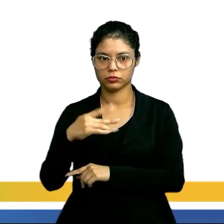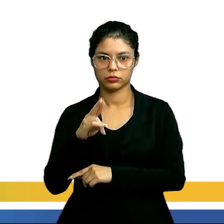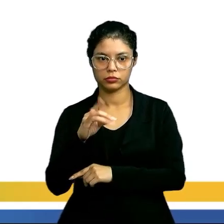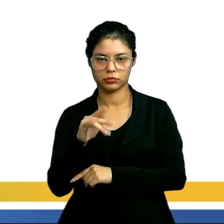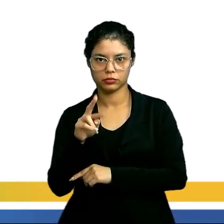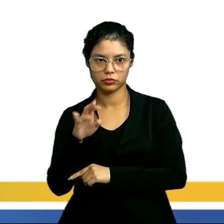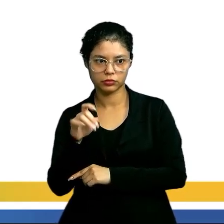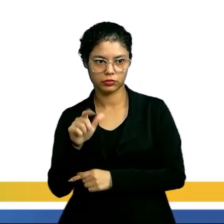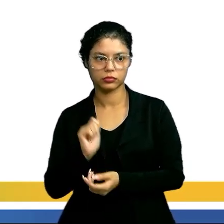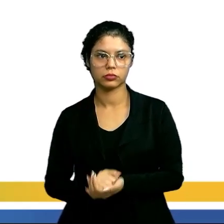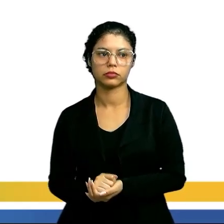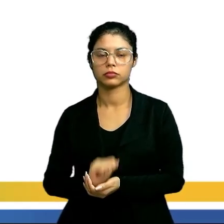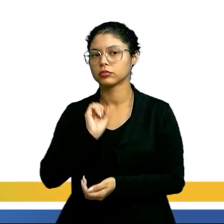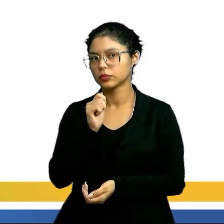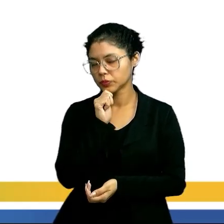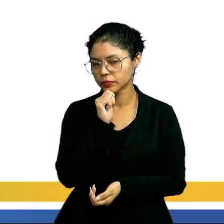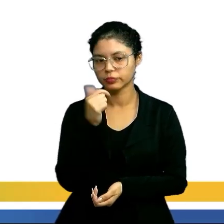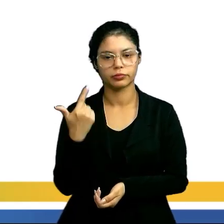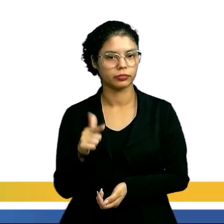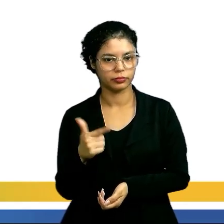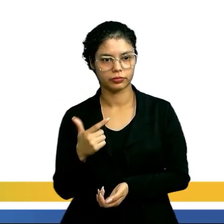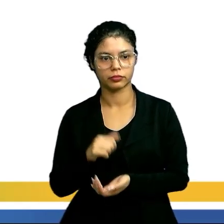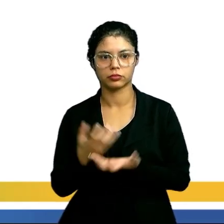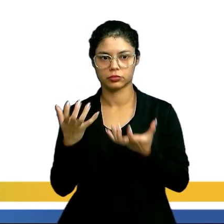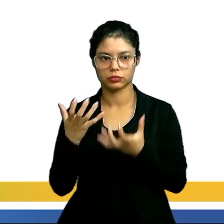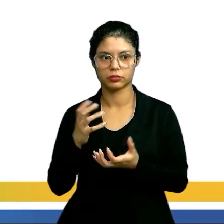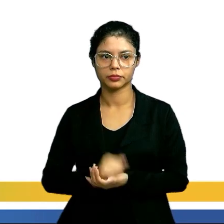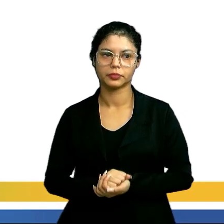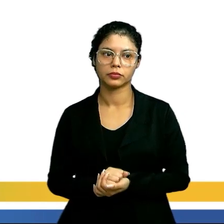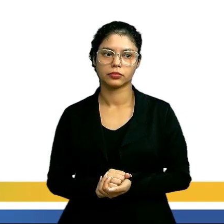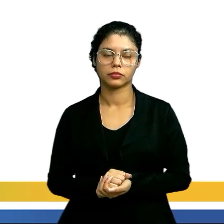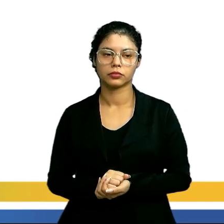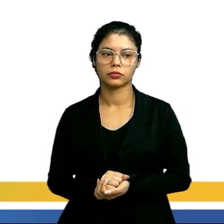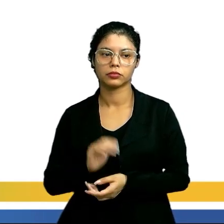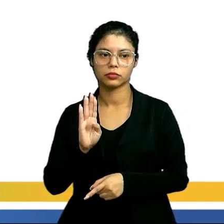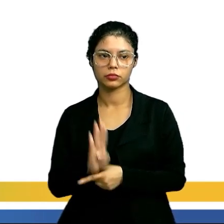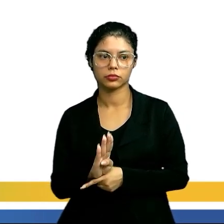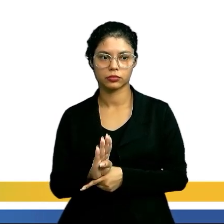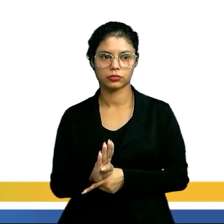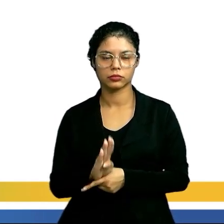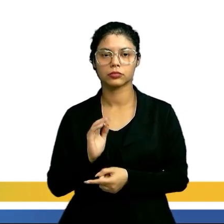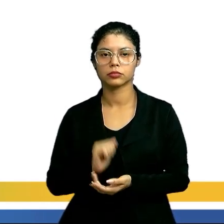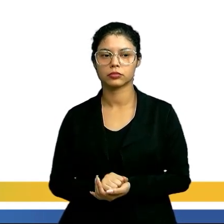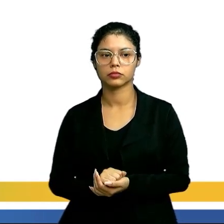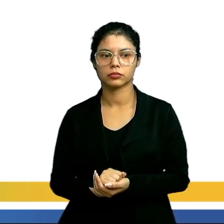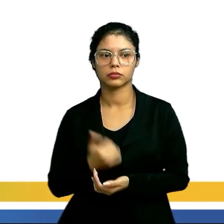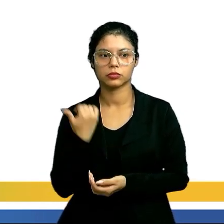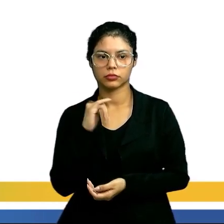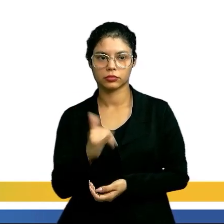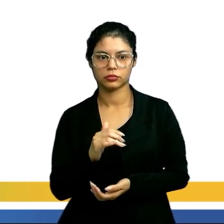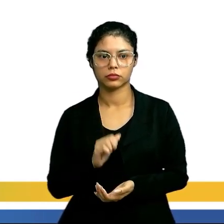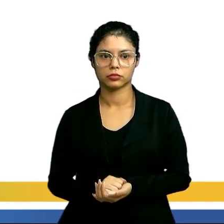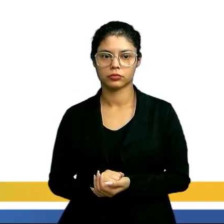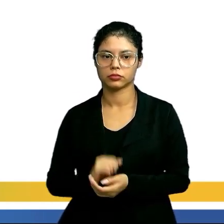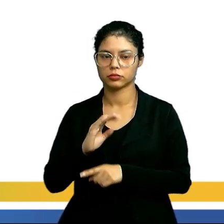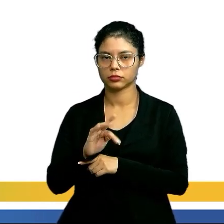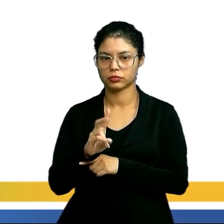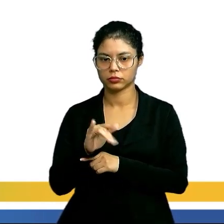de escada com 20 centímetros cada um. Acabamos de ver que o nosso resultado chegou a 822